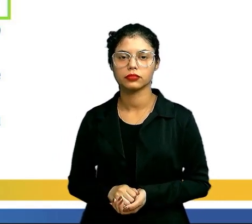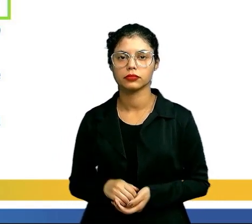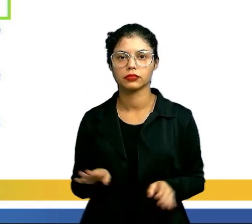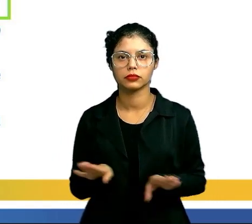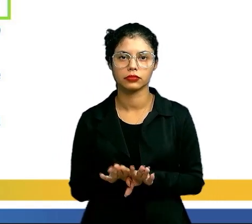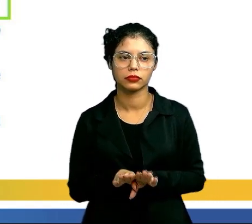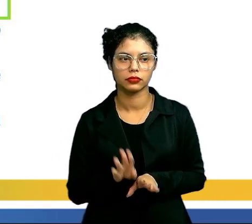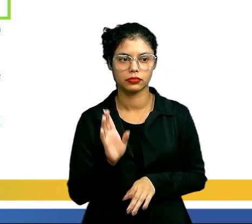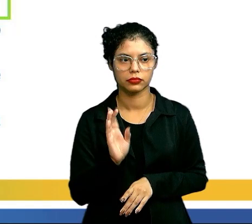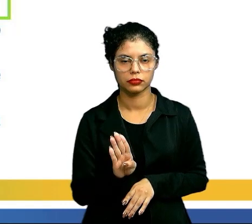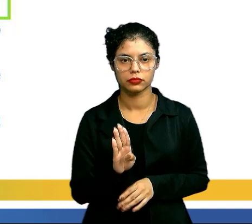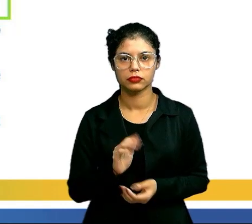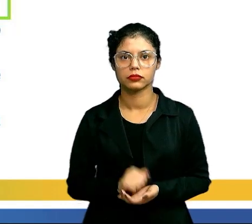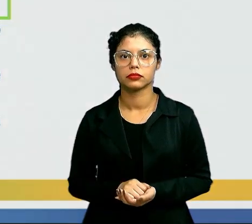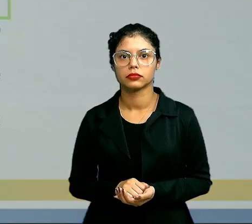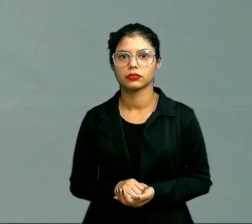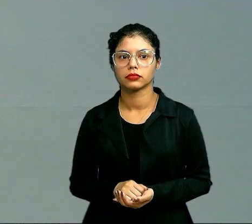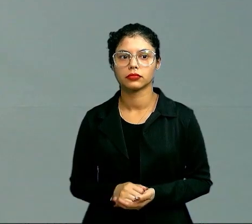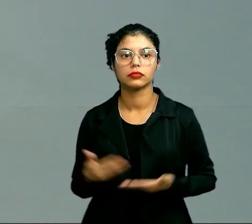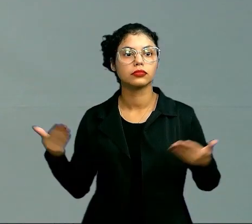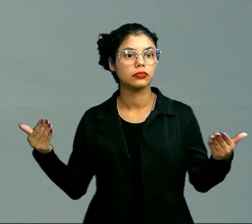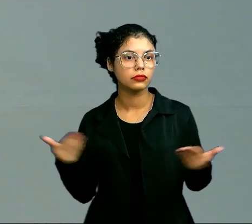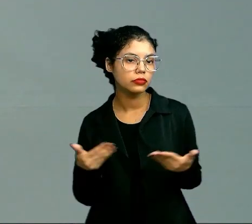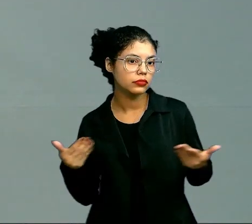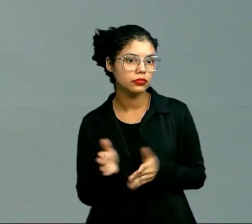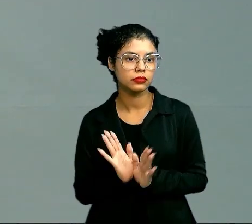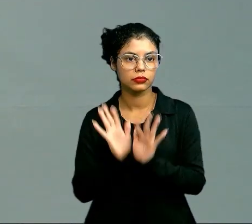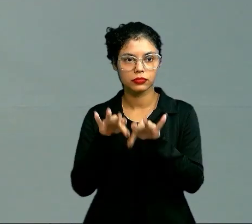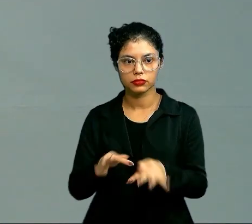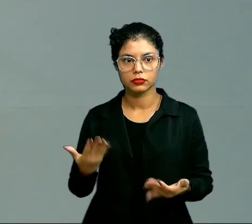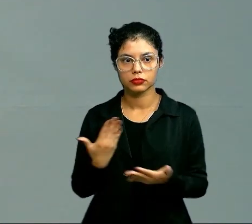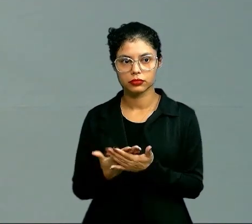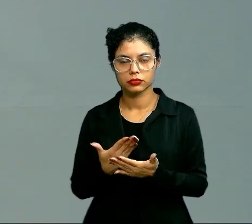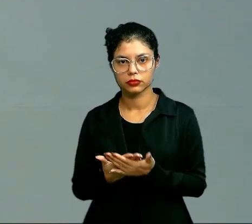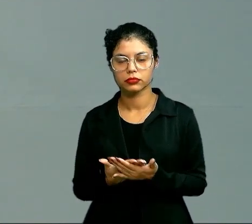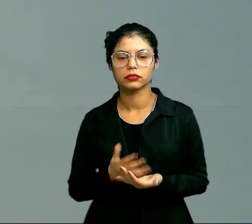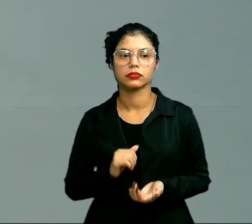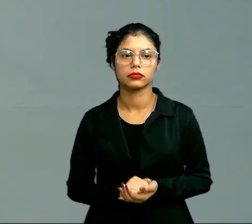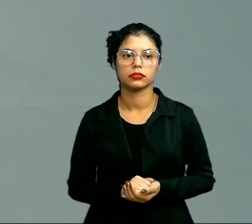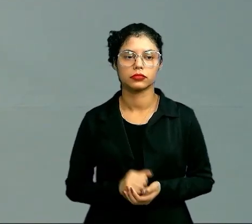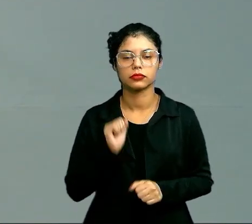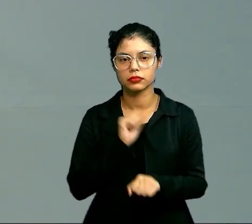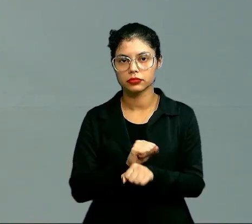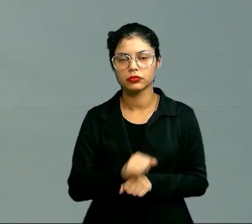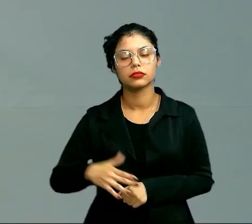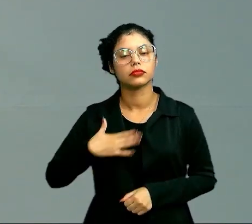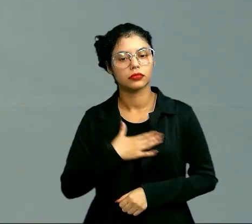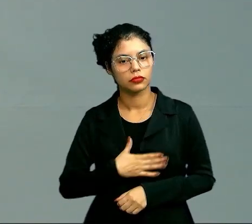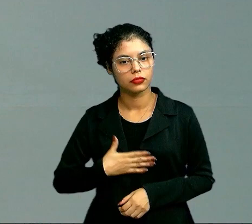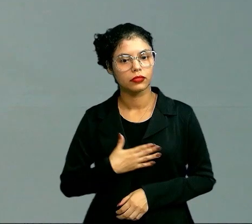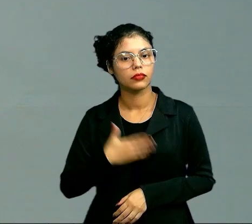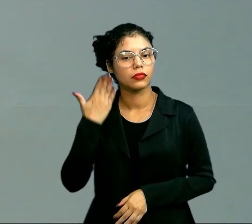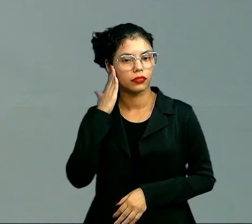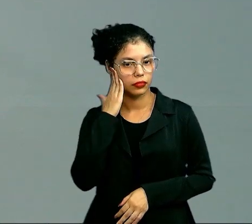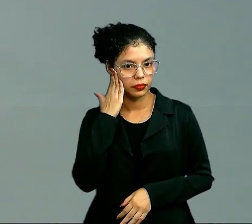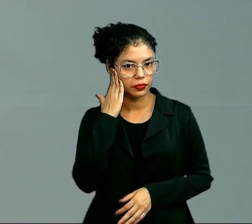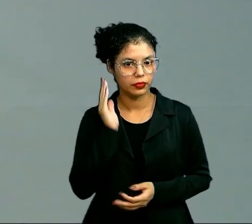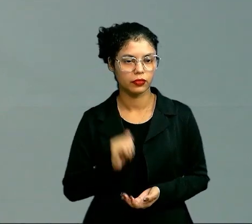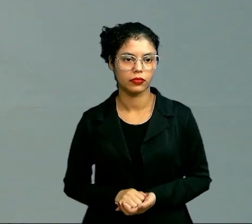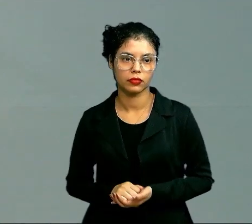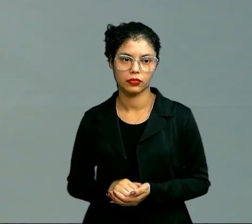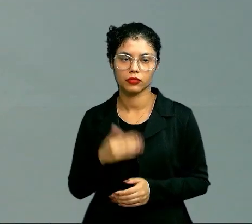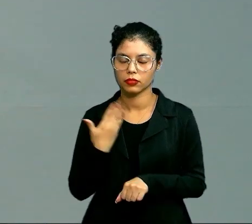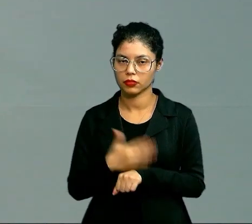correta é a alternativa B. Tá ok? Bom, pessoal, então a gente encerra nossa aula de hoje. Espero que vocês tenham entendido, tá?